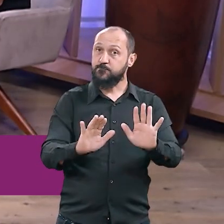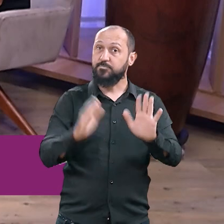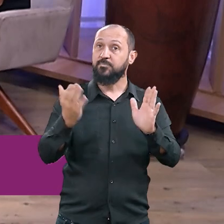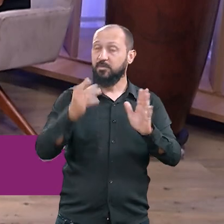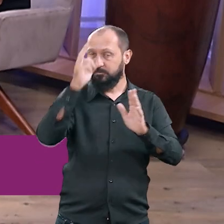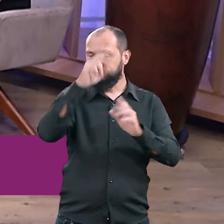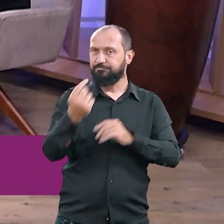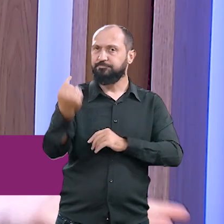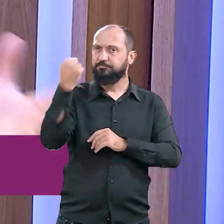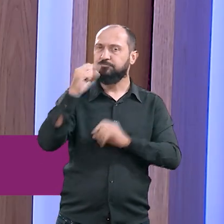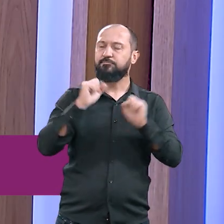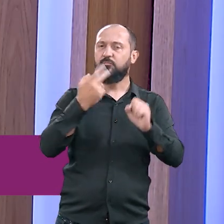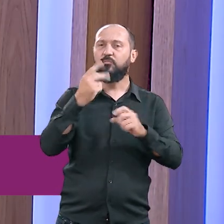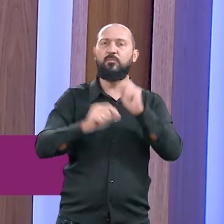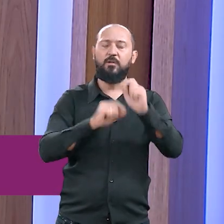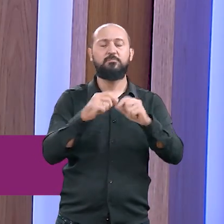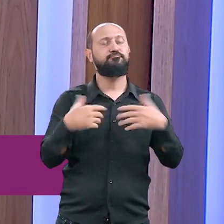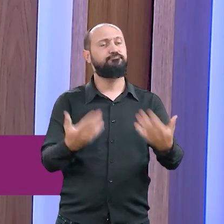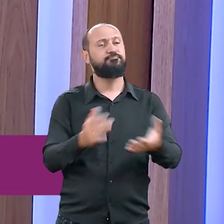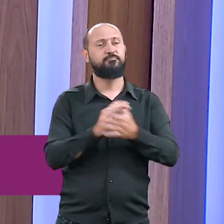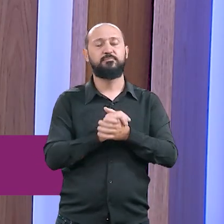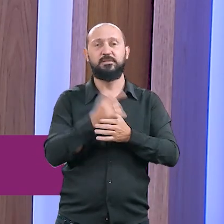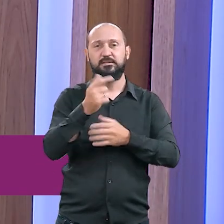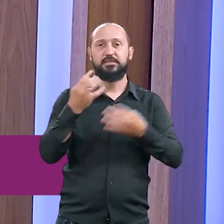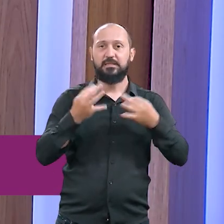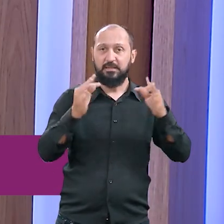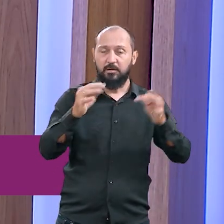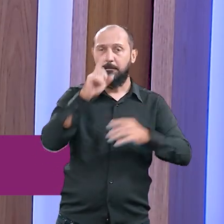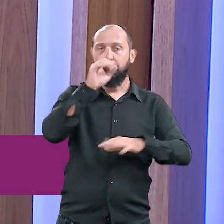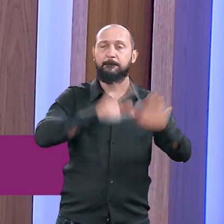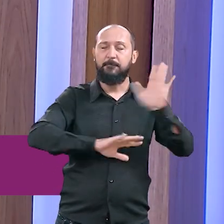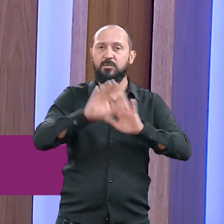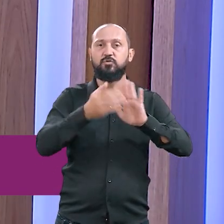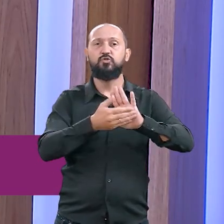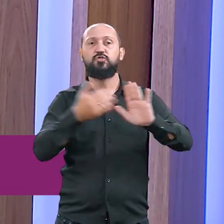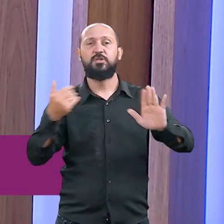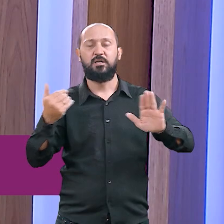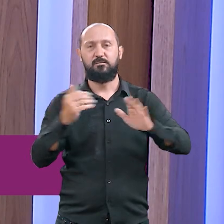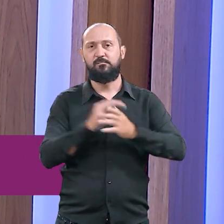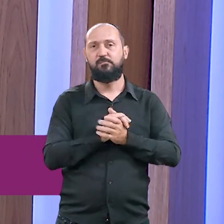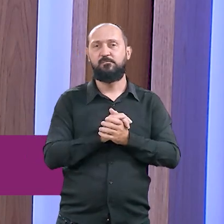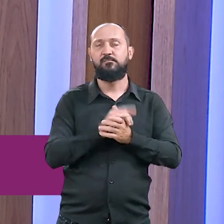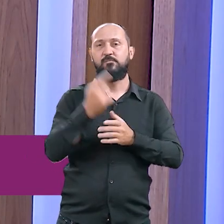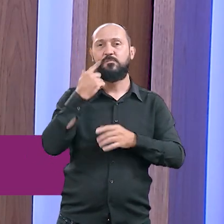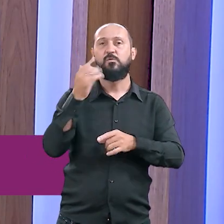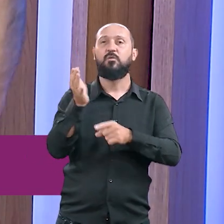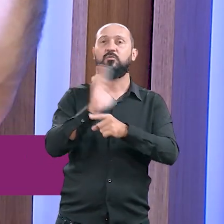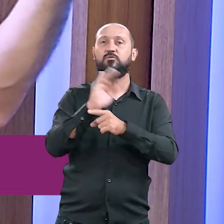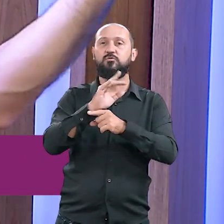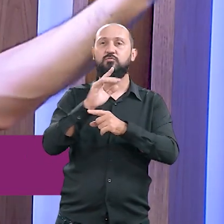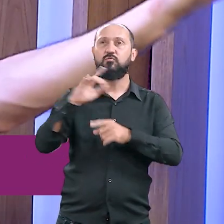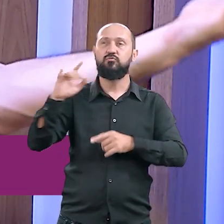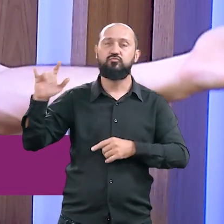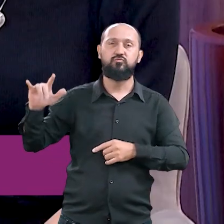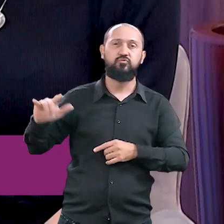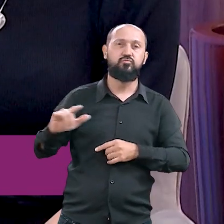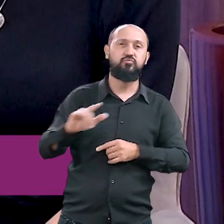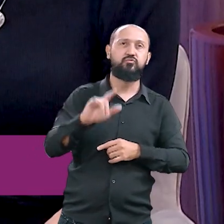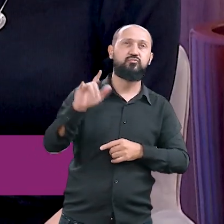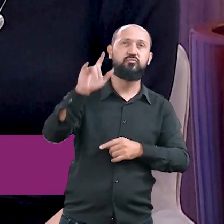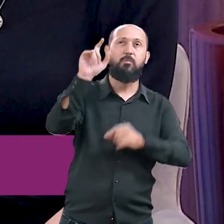aquilo, risco de perda do direito de ser eleito. Então eu acho que o TSE foi bem firme nessas